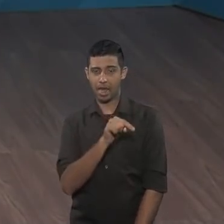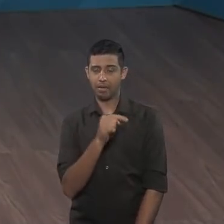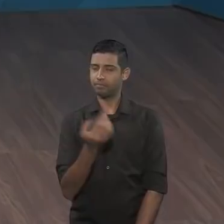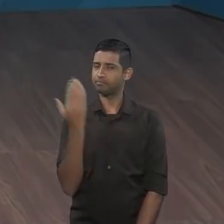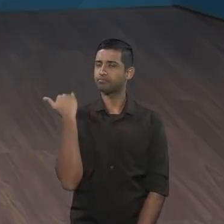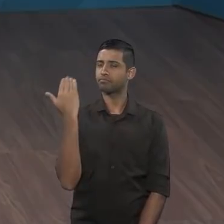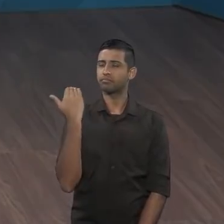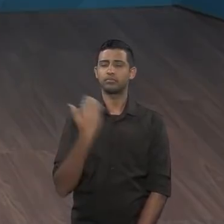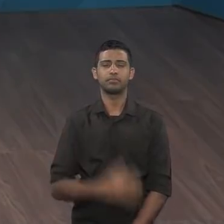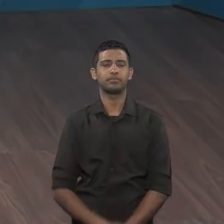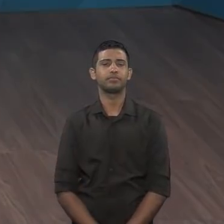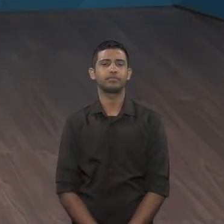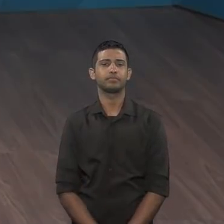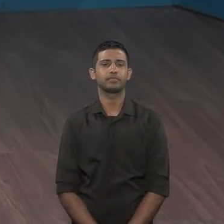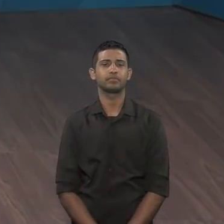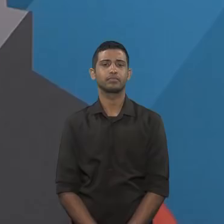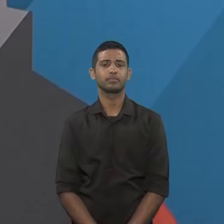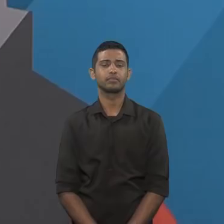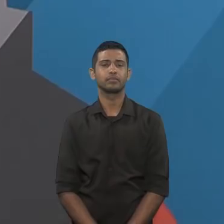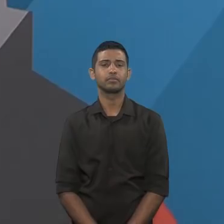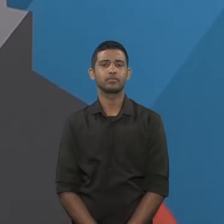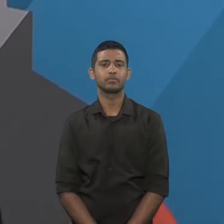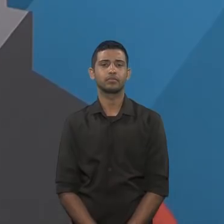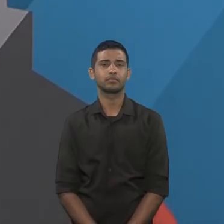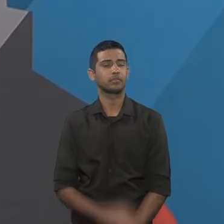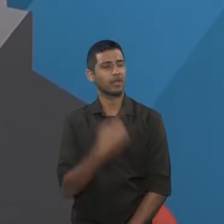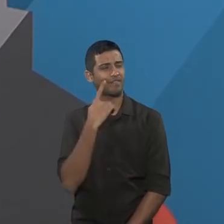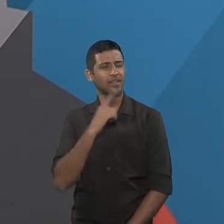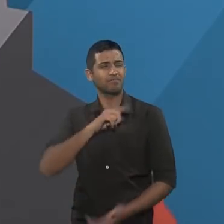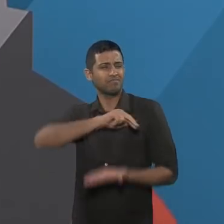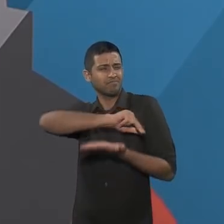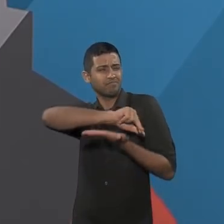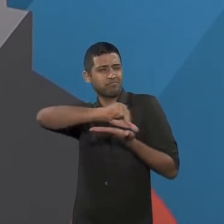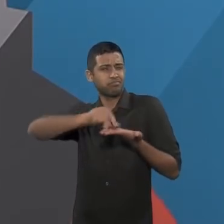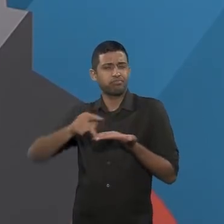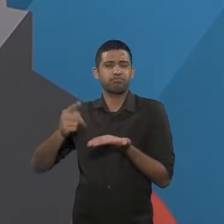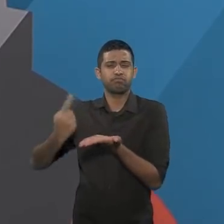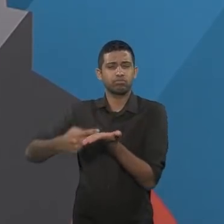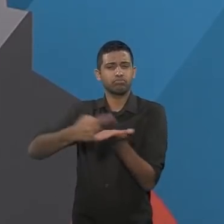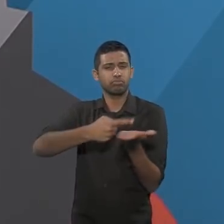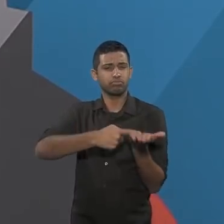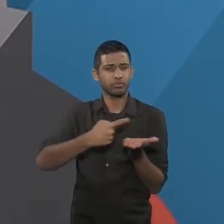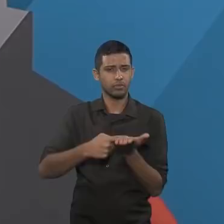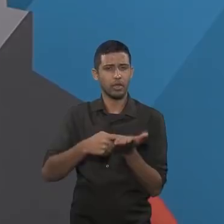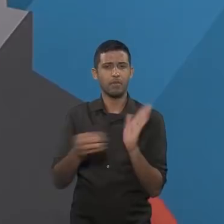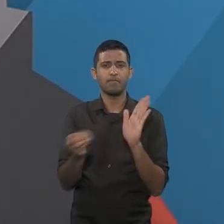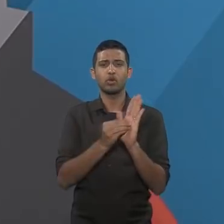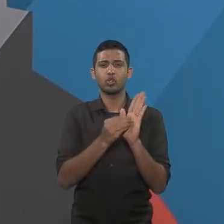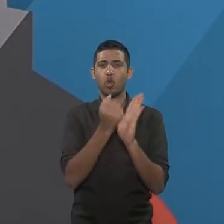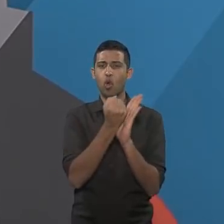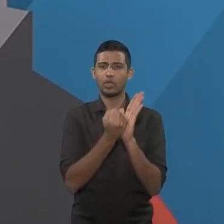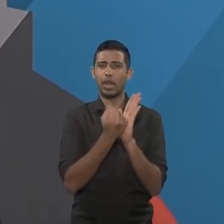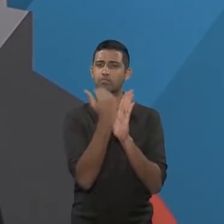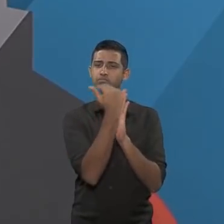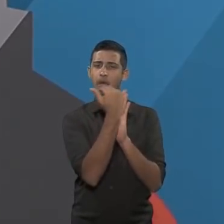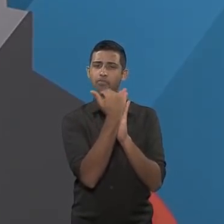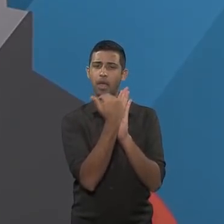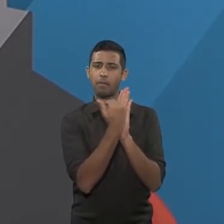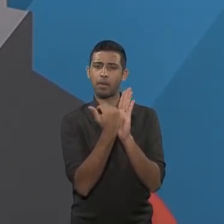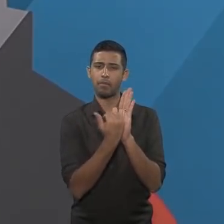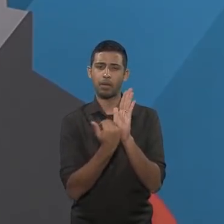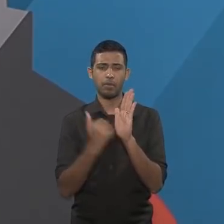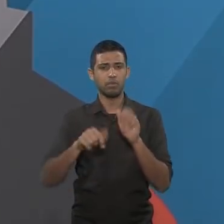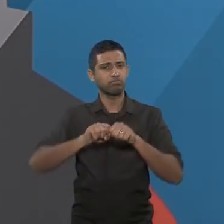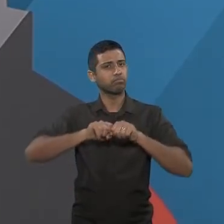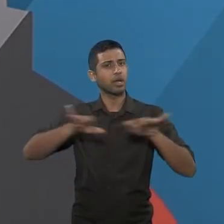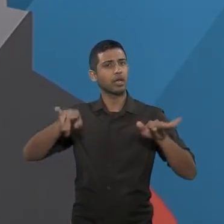ali foi colocado diversos compromissos no contrato de expansão de rede nesse